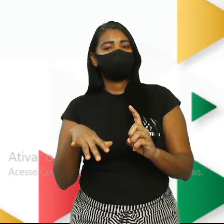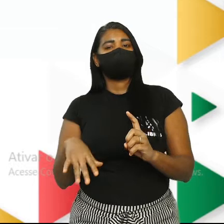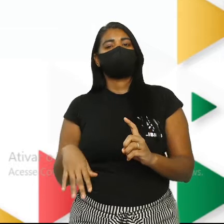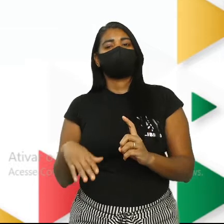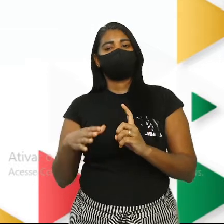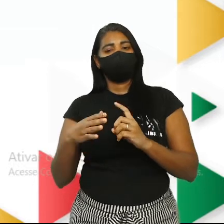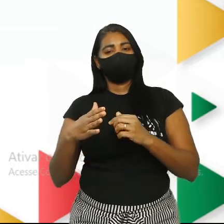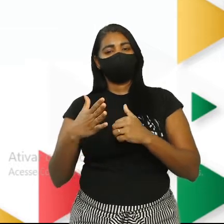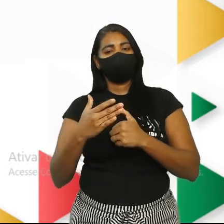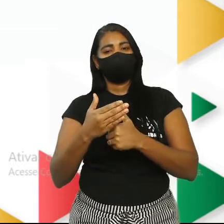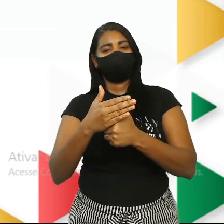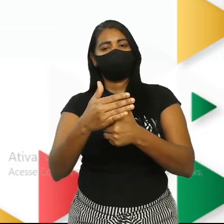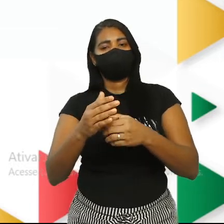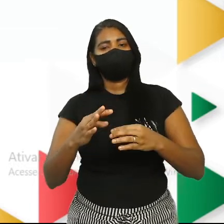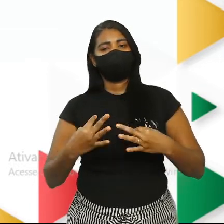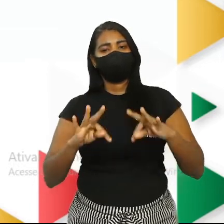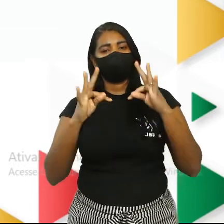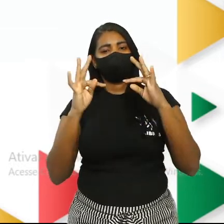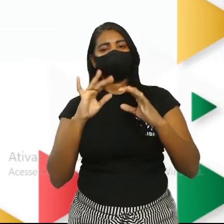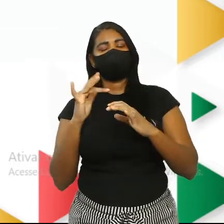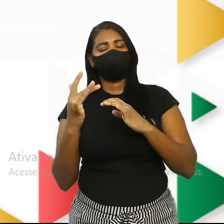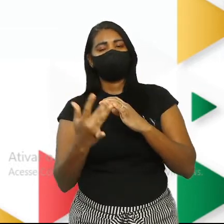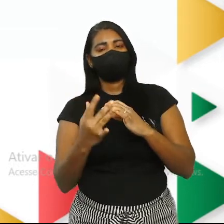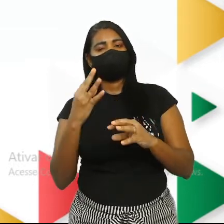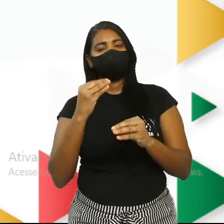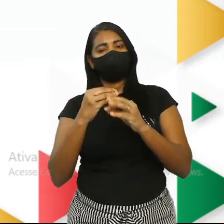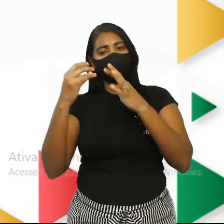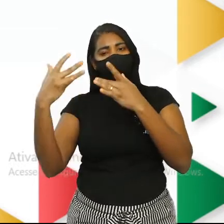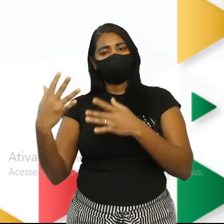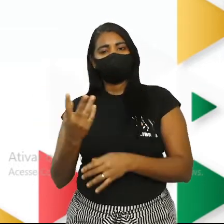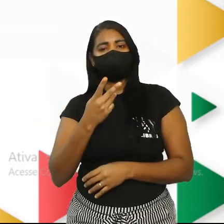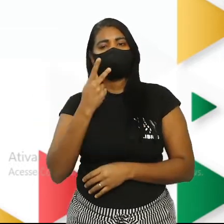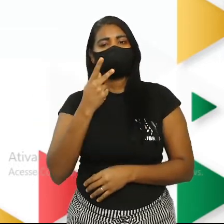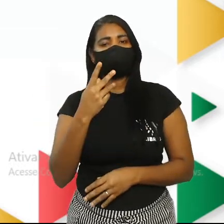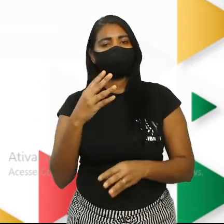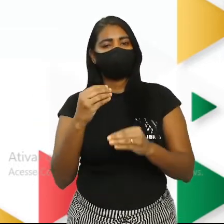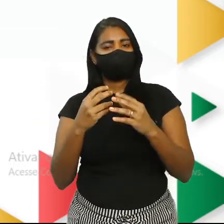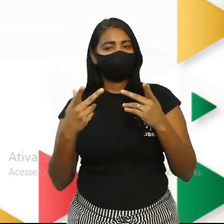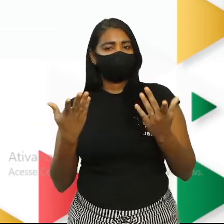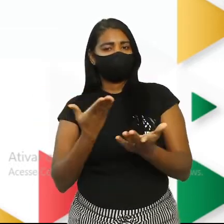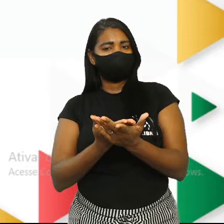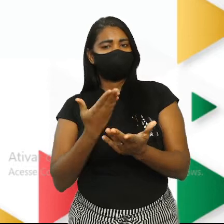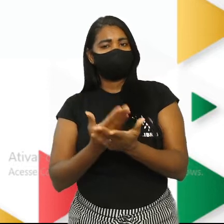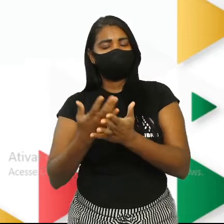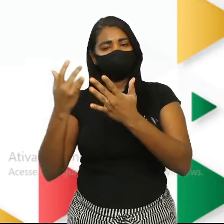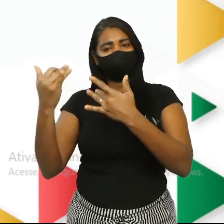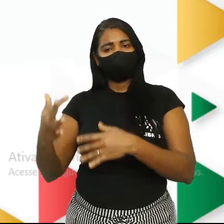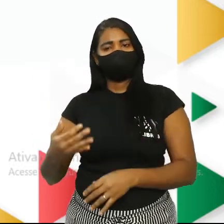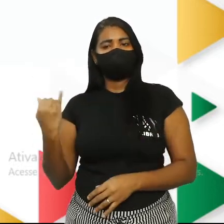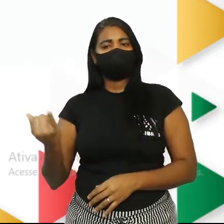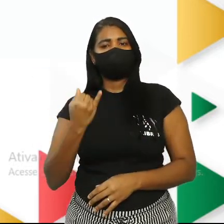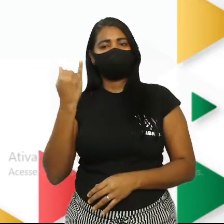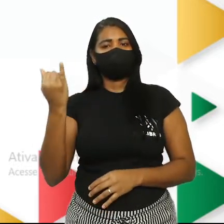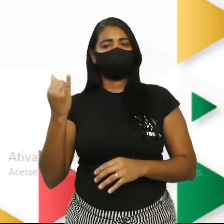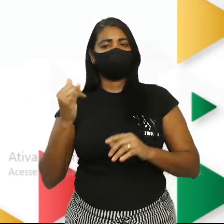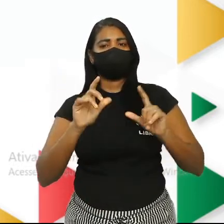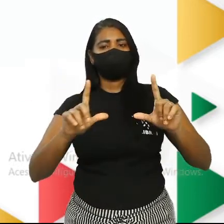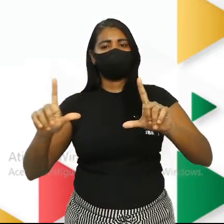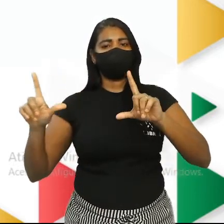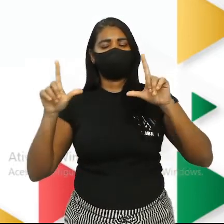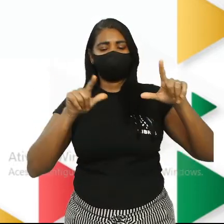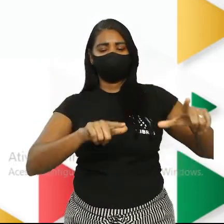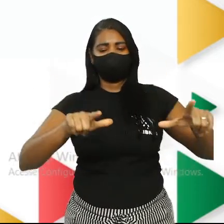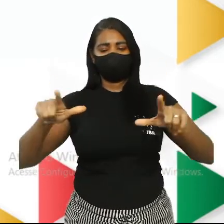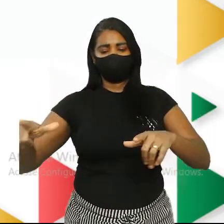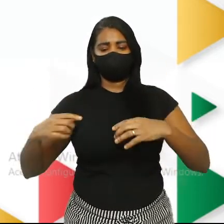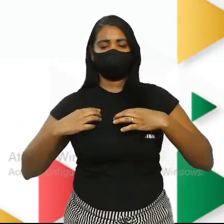também tem o elemento do cenário. E aí, gente, a gente está falando há algumas aulas já sobre a importância do cenário, sobre a importância do